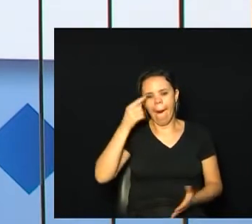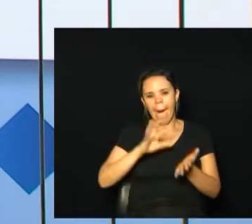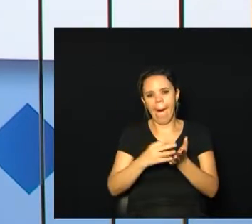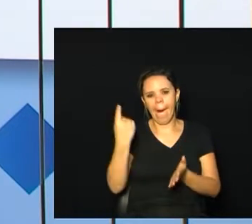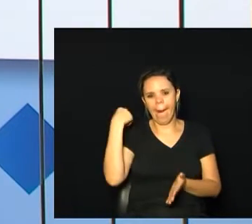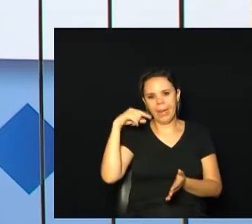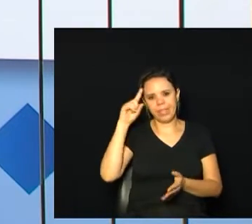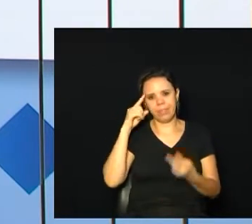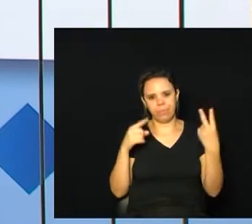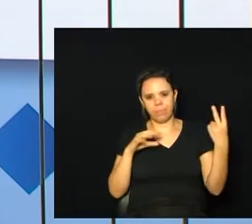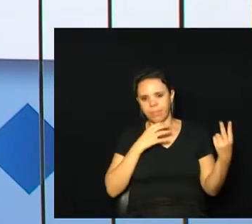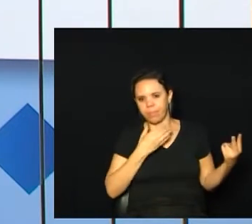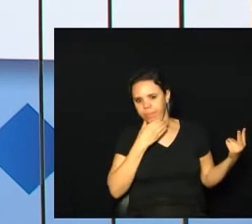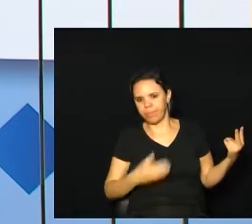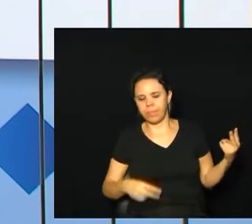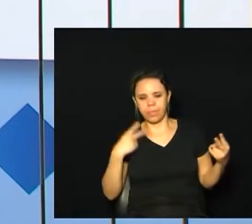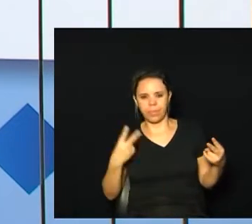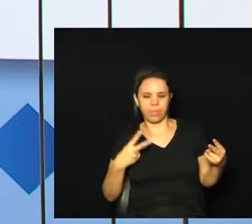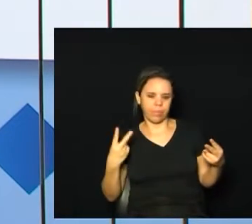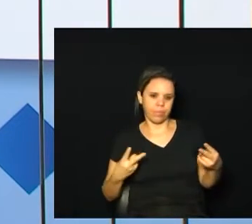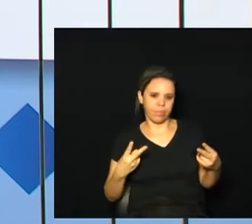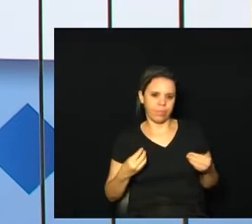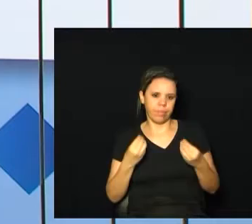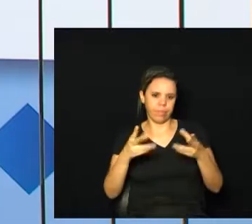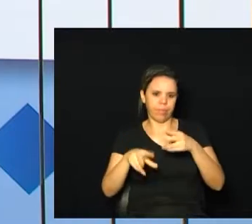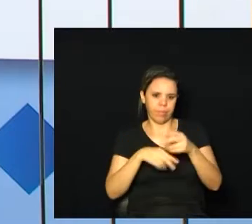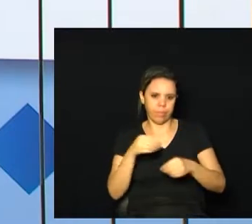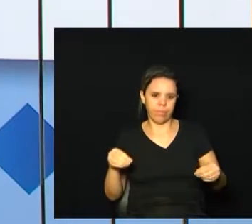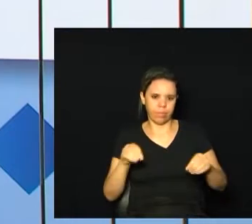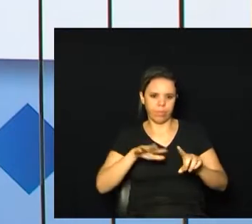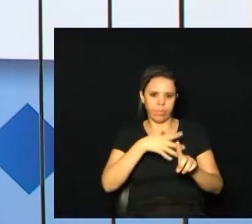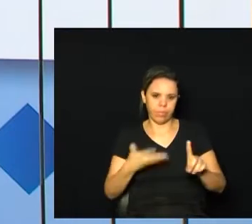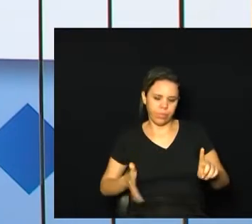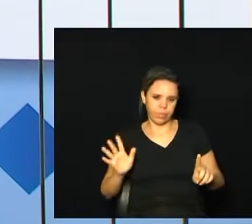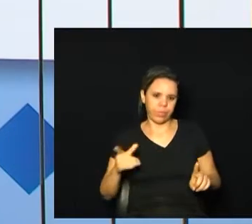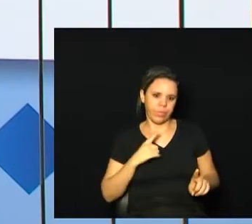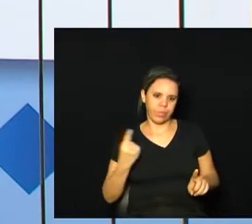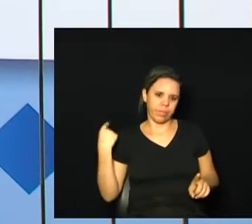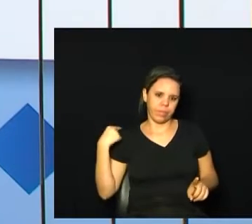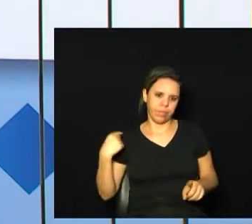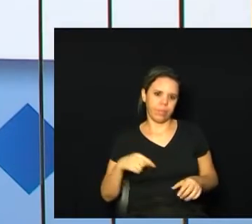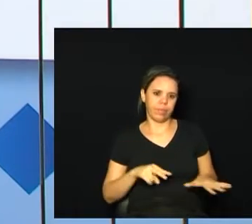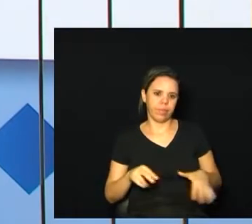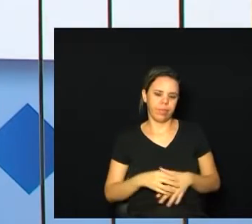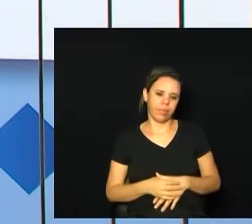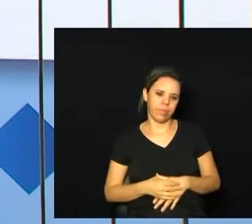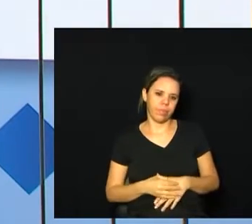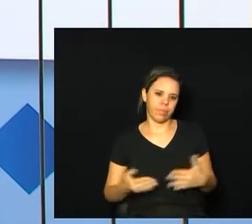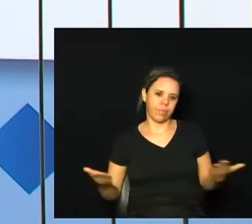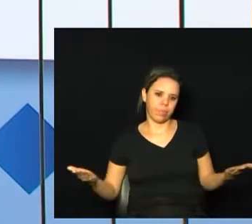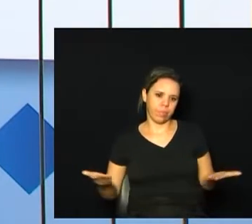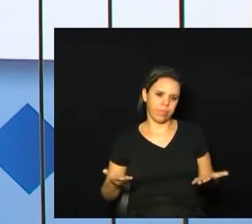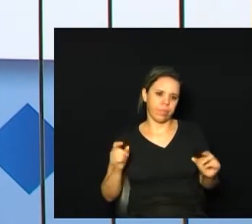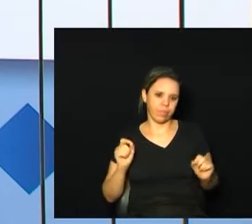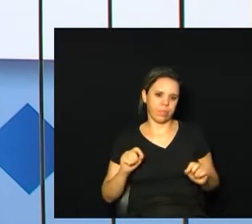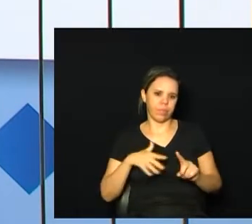último dia 2 de dezembro e os vereadores estão entregando a honraria. Já tivemos uma na última semana e agora quem